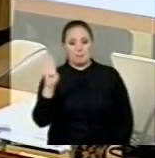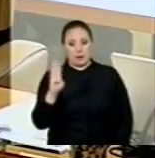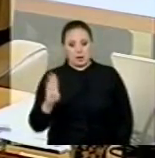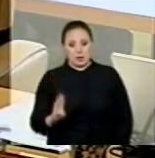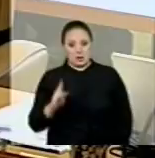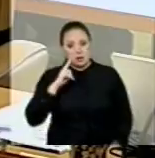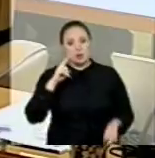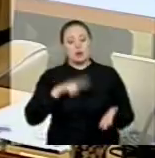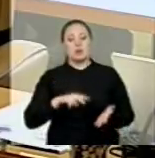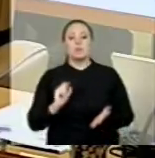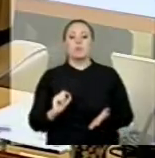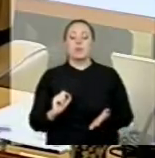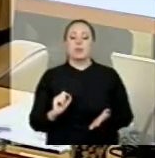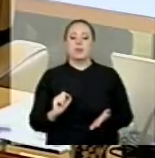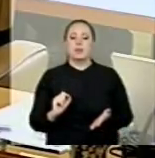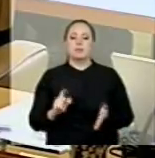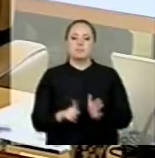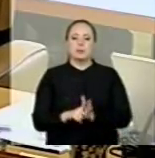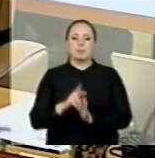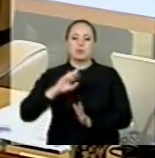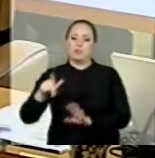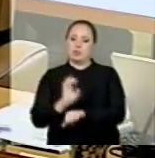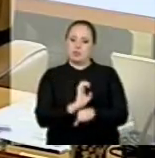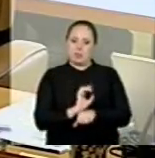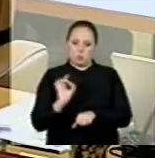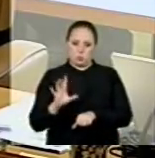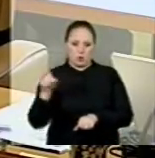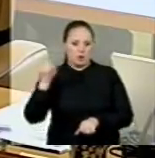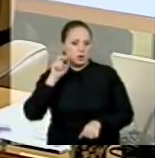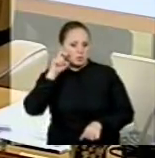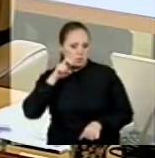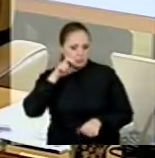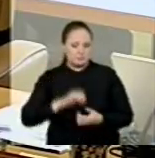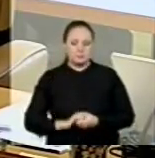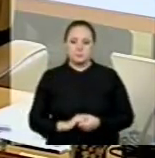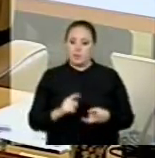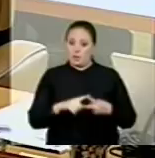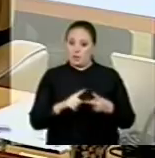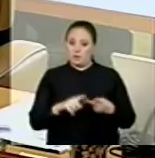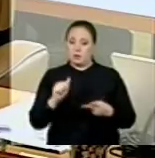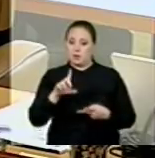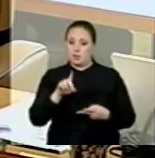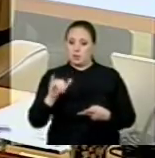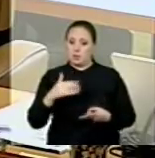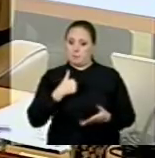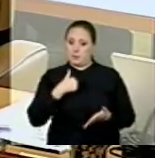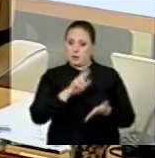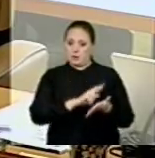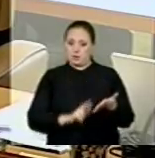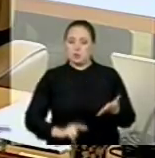legislação do Estado do Rio Grande do Norte. As duas ações diretas em constitucionalidade que estão sob nossa relatoria, a